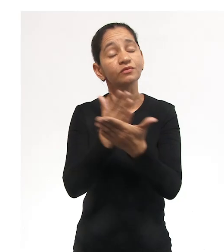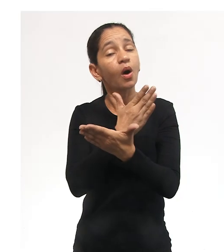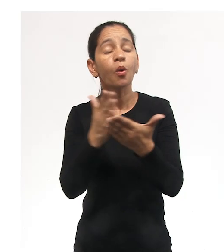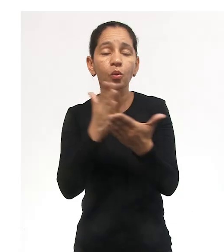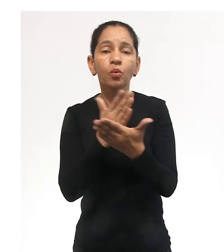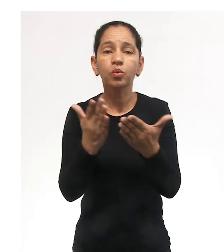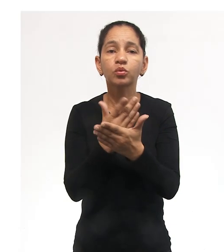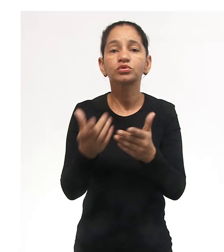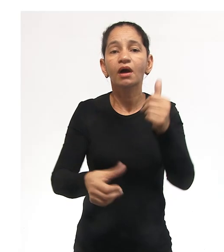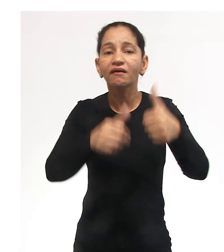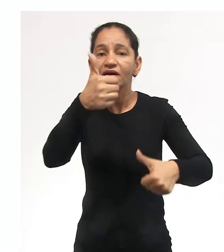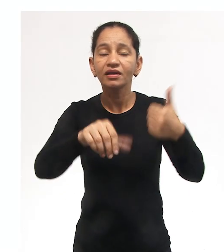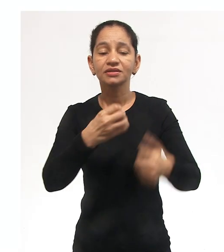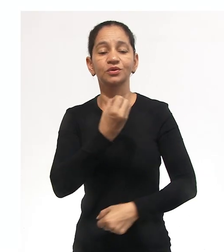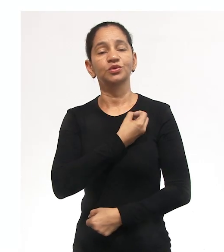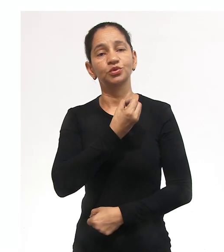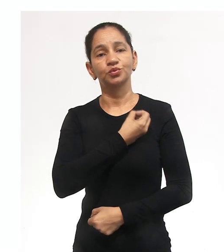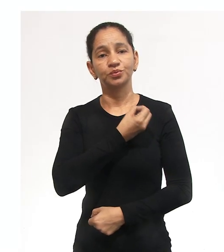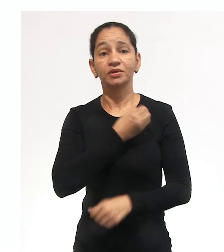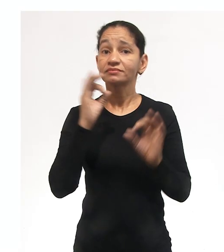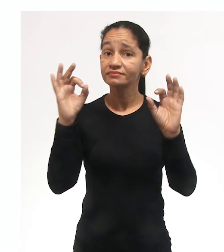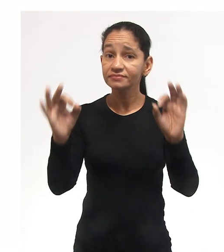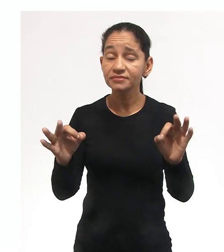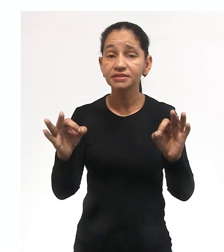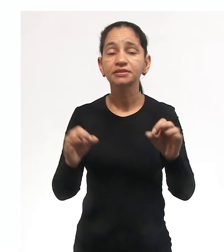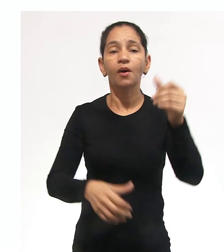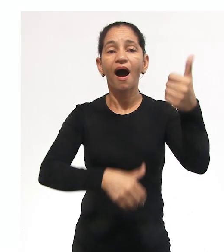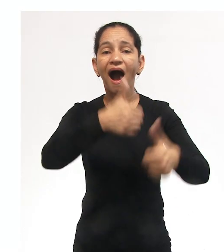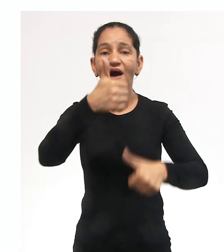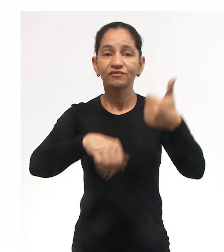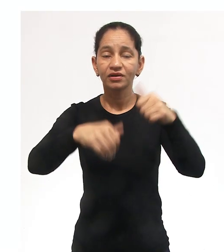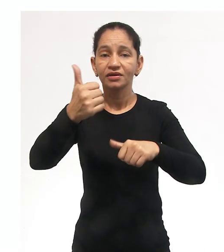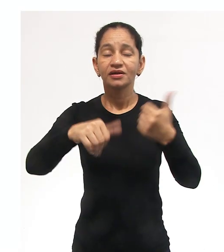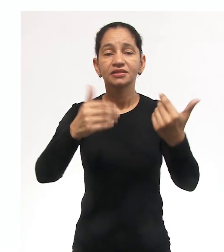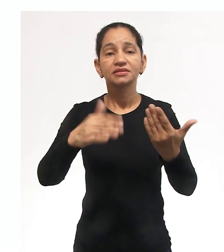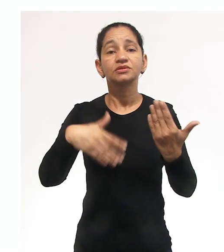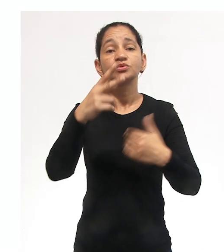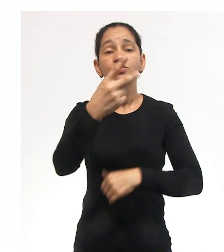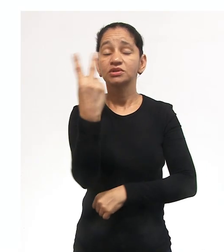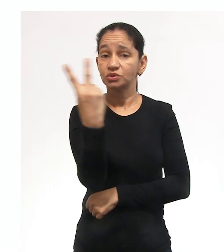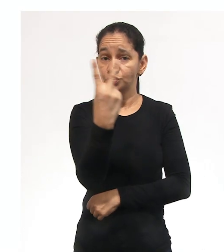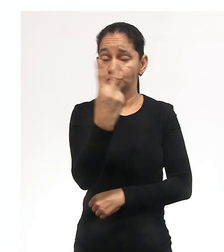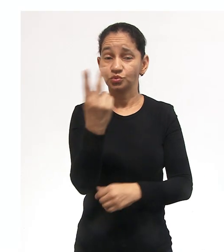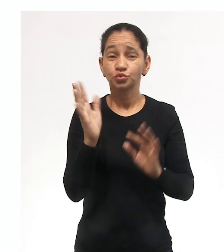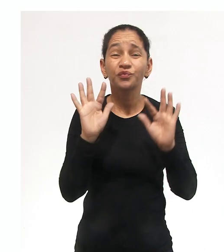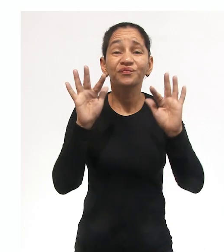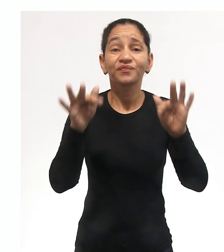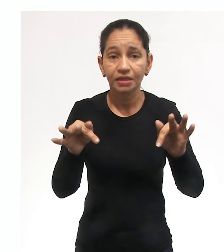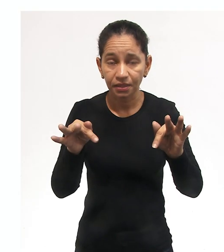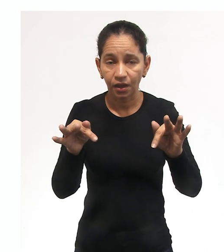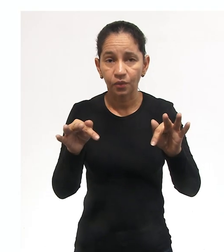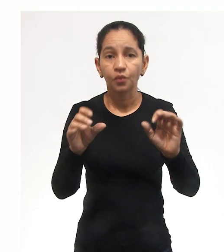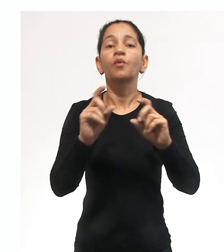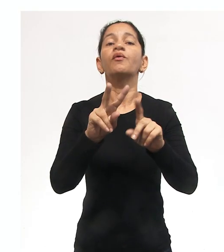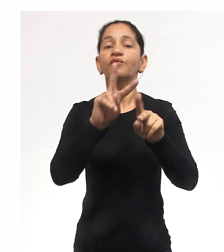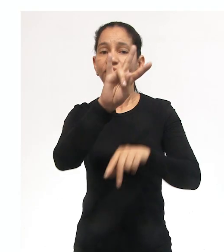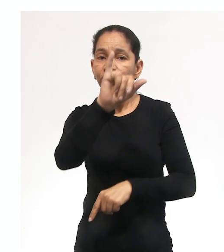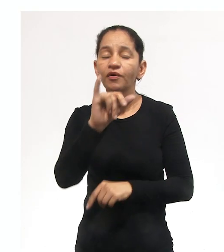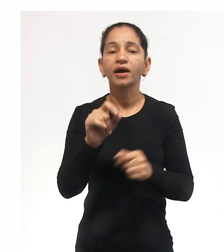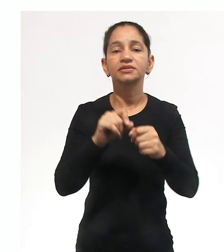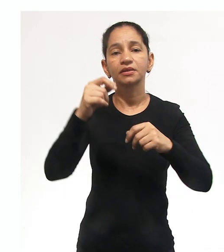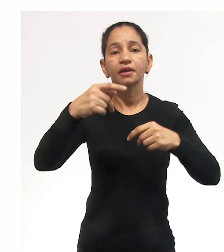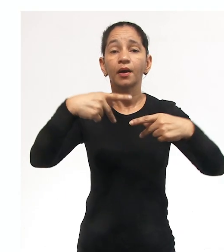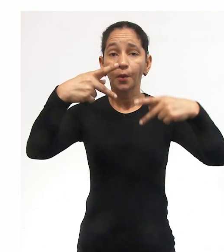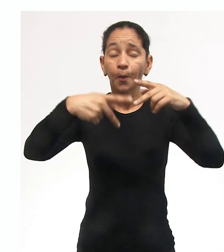os pontos da atividade de percurso 2. A avaliação, segunda chamada exame final, será a elaboração